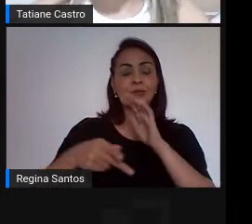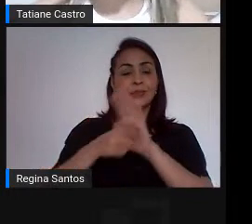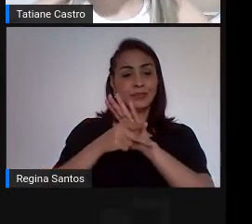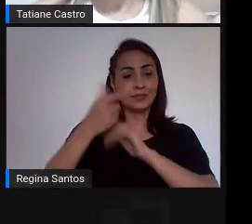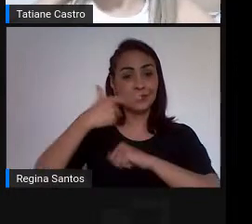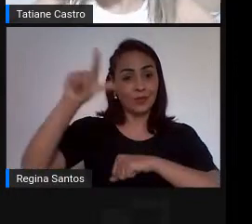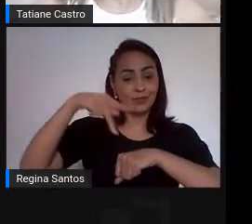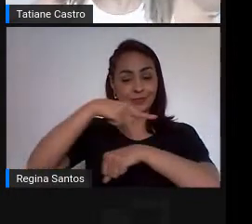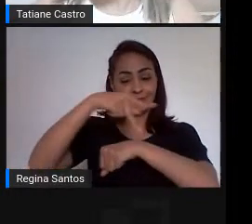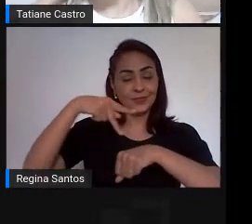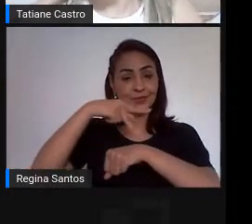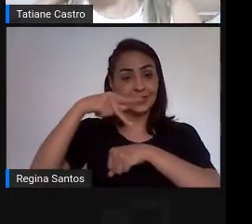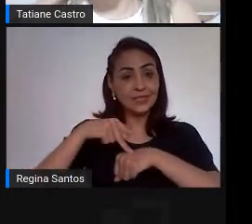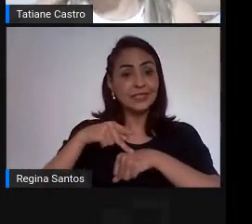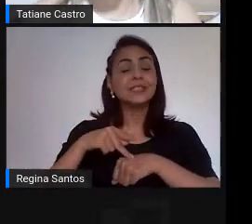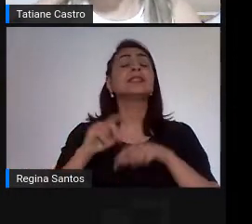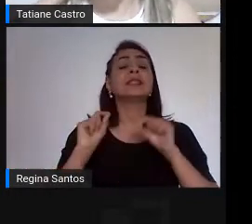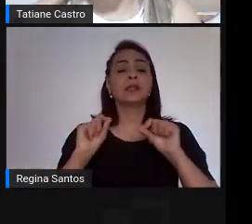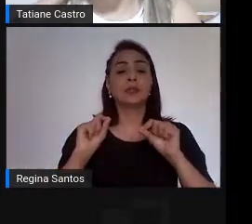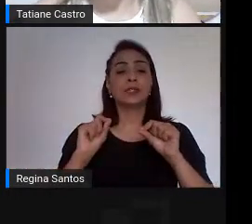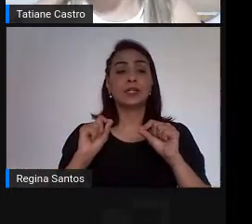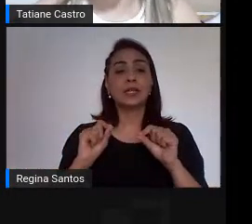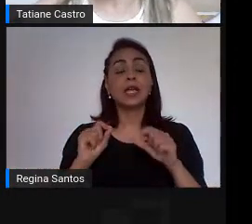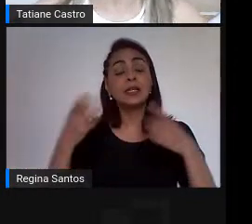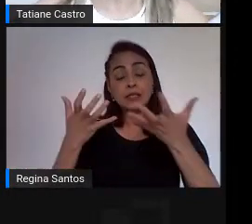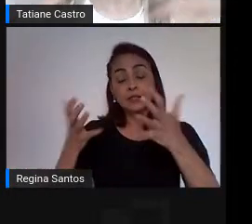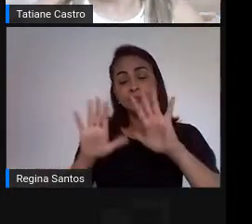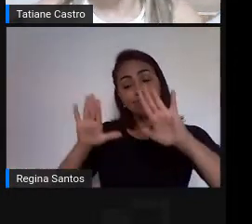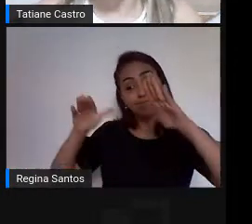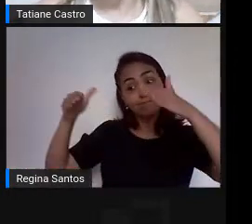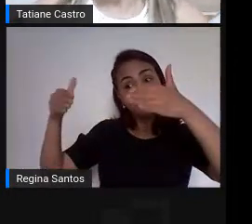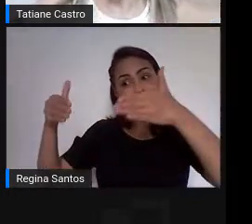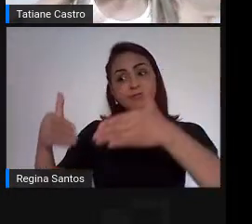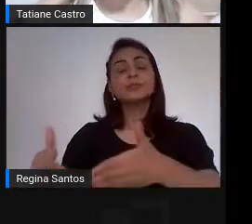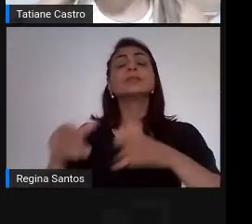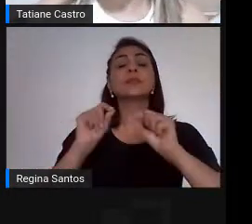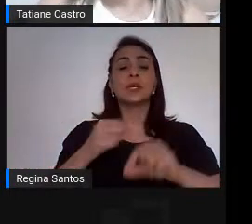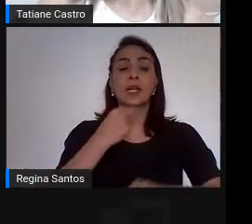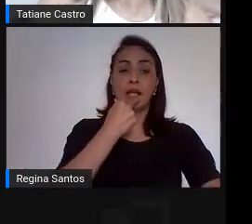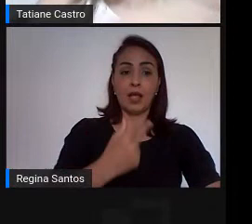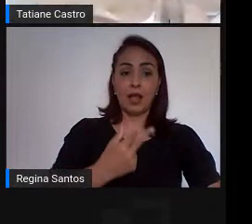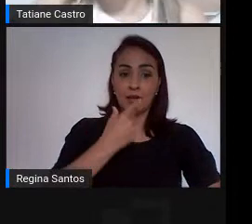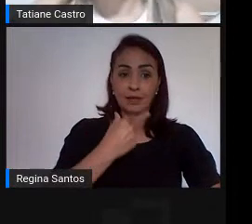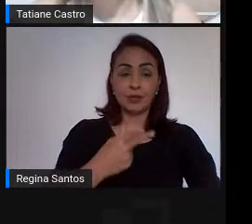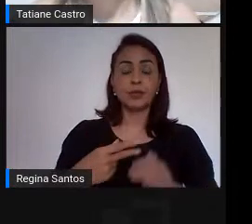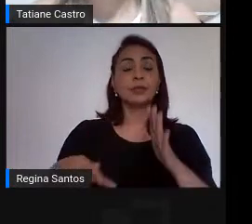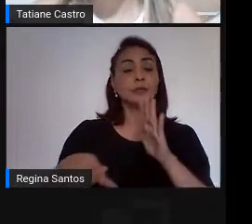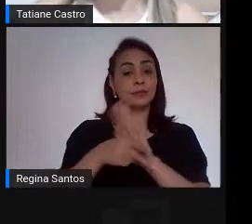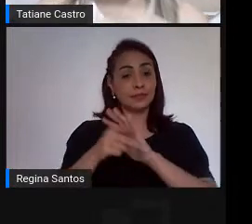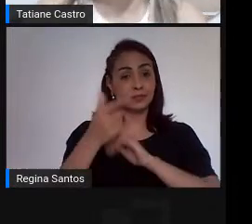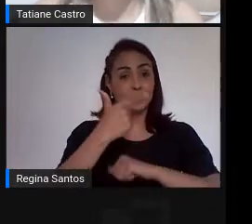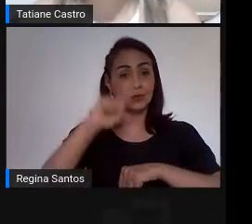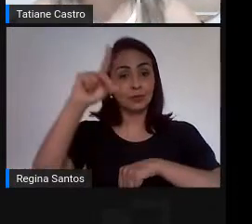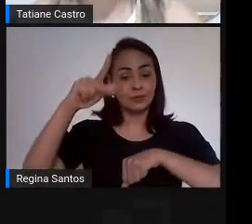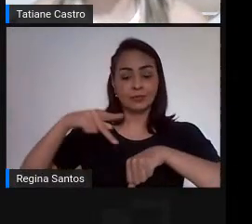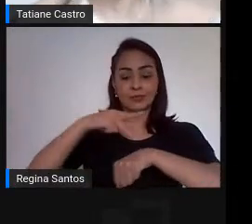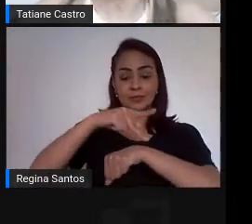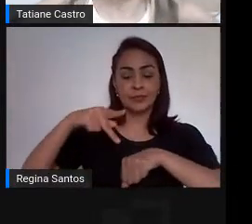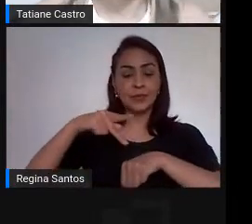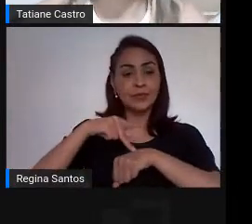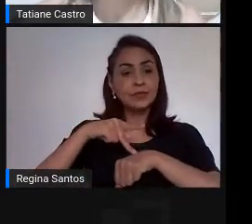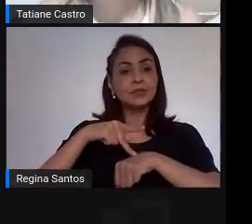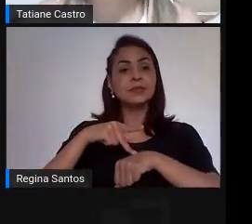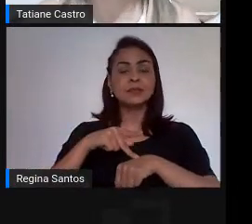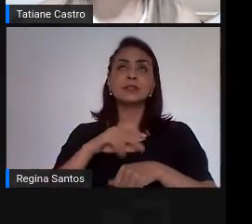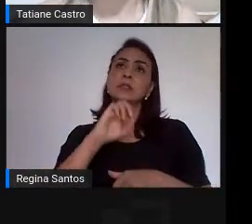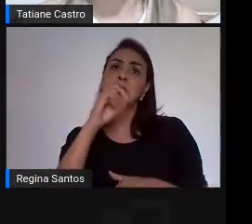necessidade de dar essa hegemonia para a língua estrangeira, que era transformar o curso, né, todo numa licenciatura em inglês ou